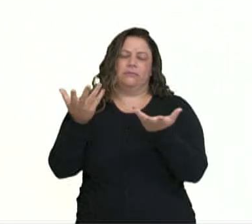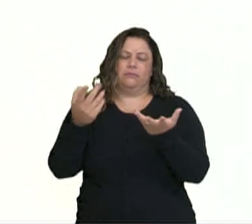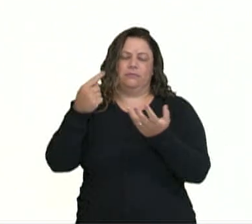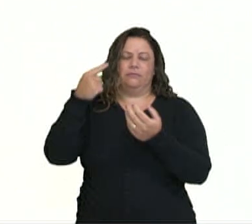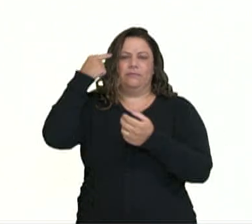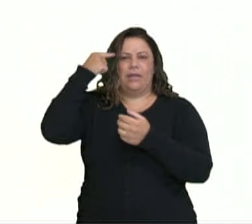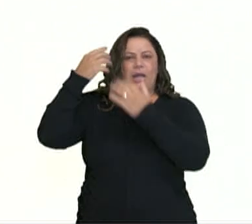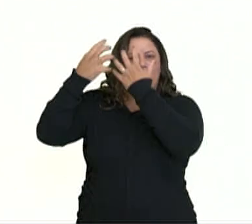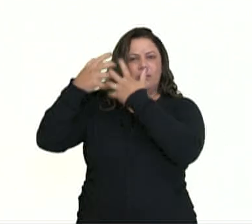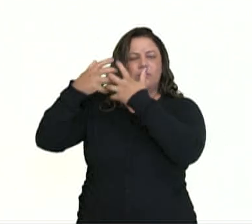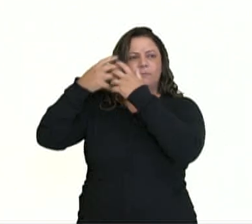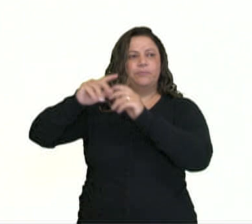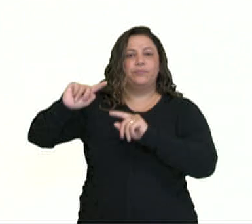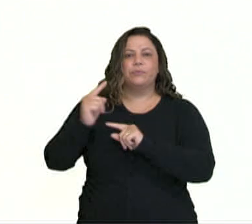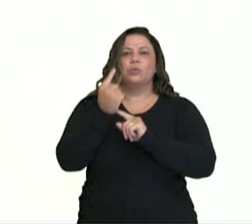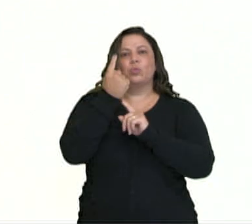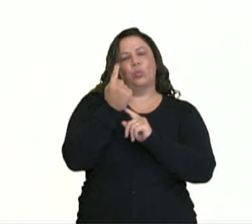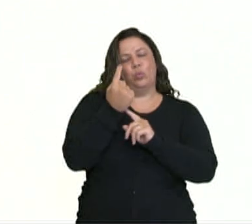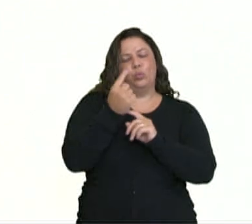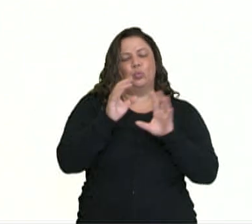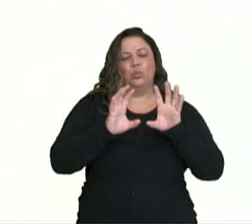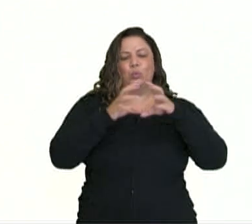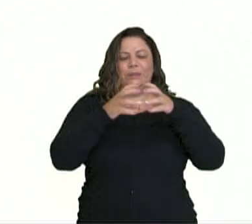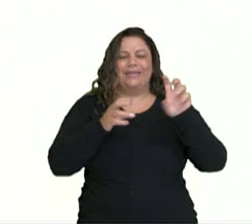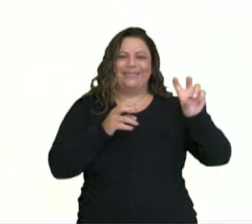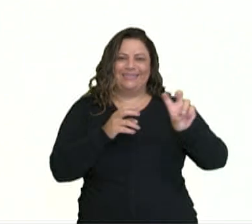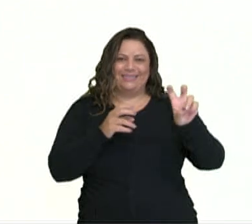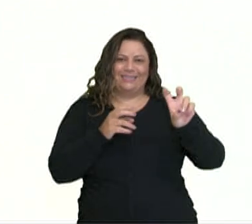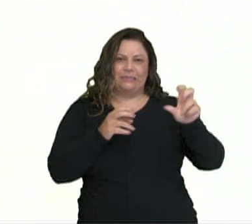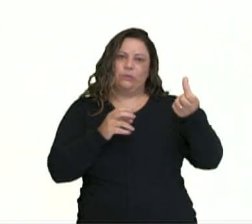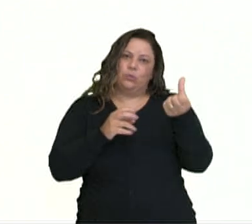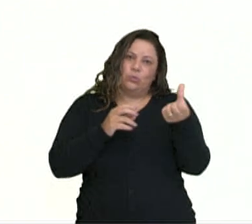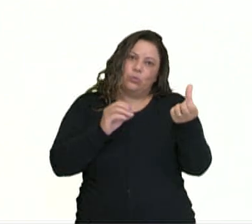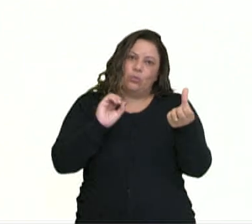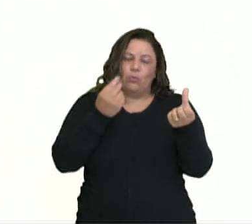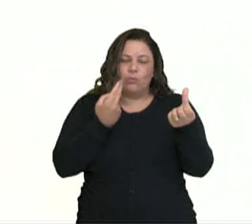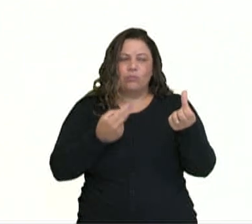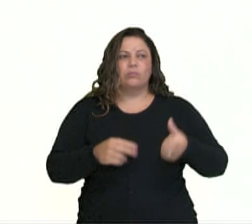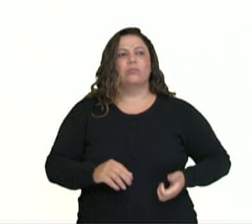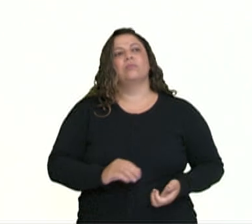no mínimo um de classe 5 ou 6.